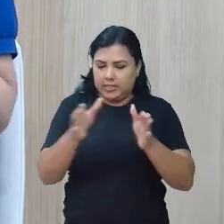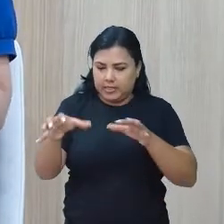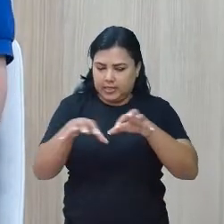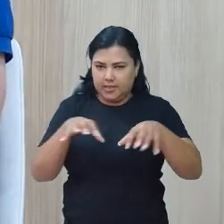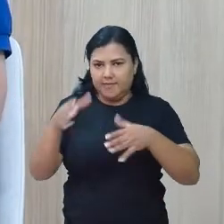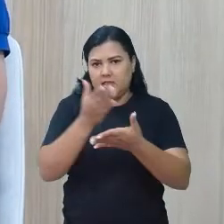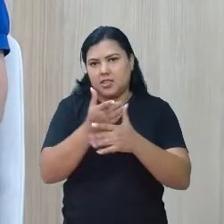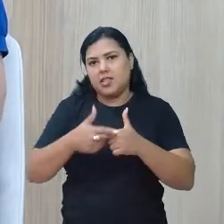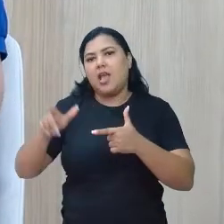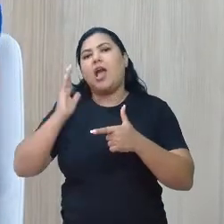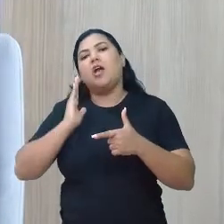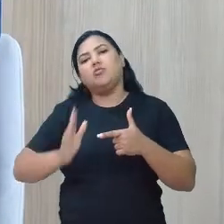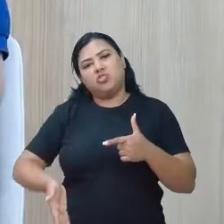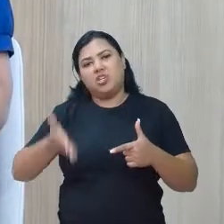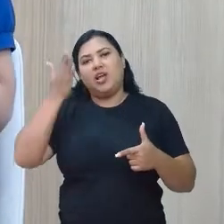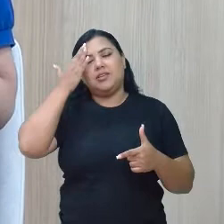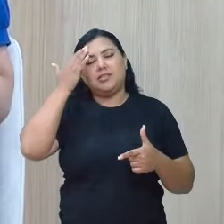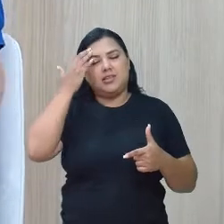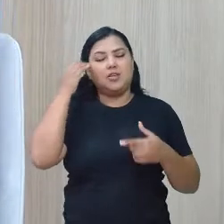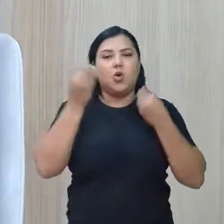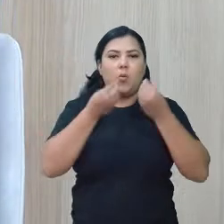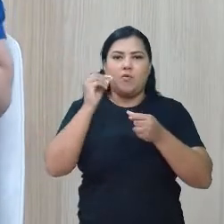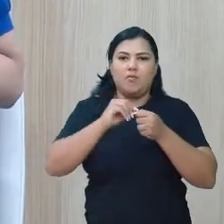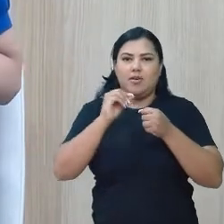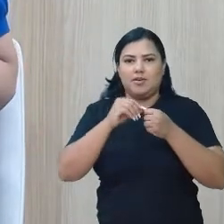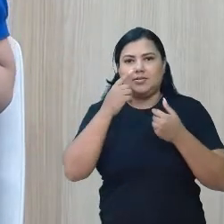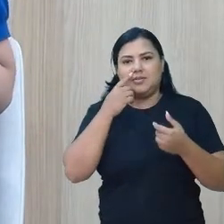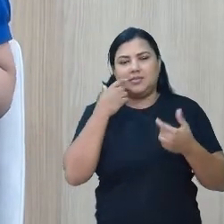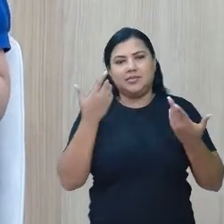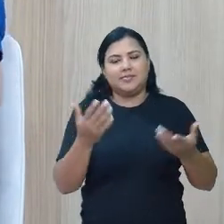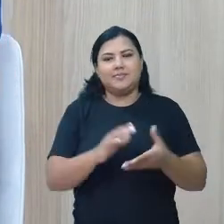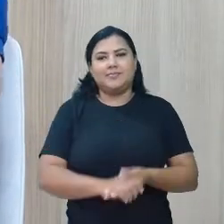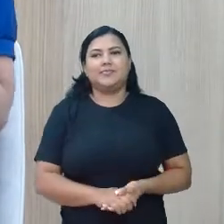aí ela disse, eu já entendi como é que faz. Olha, a Lauriane me